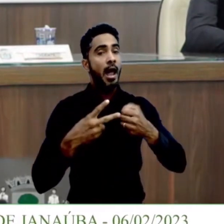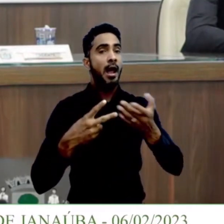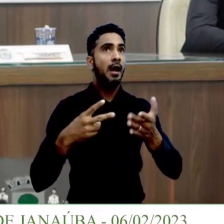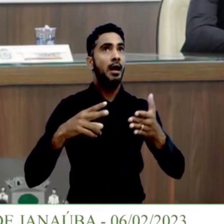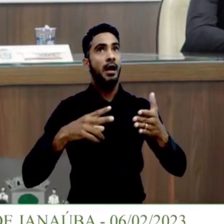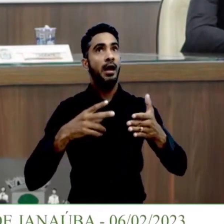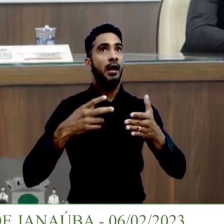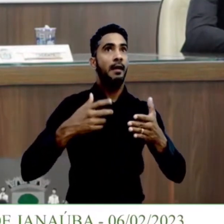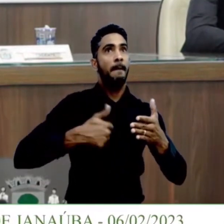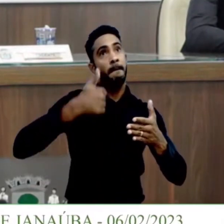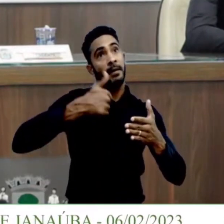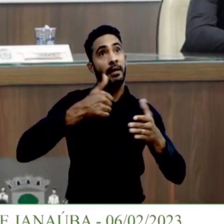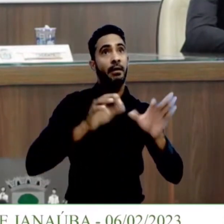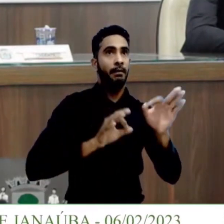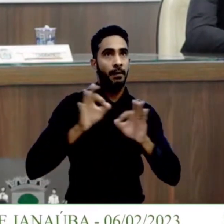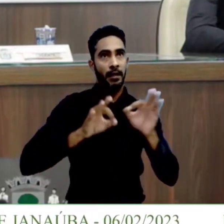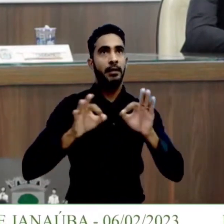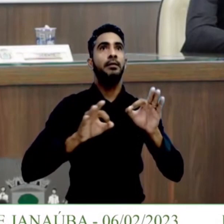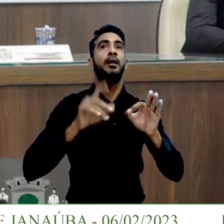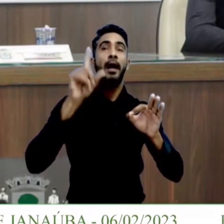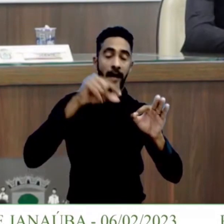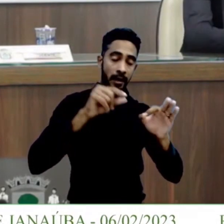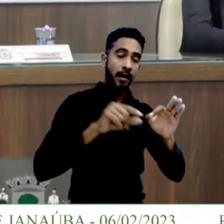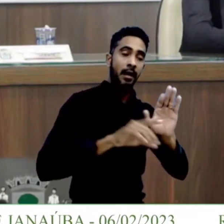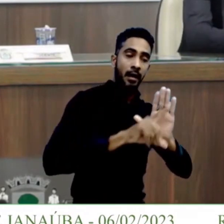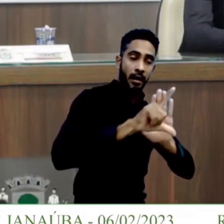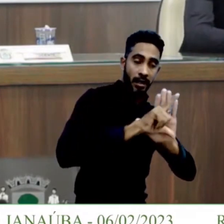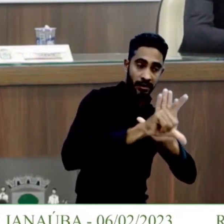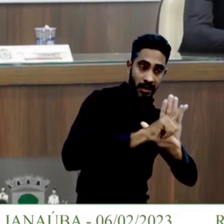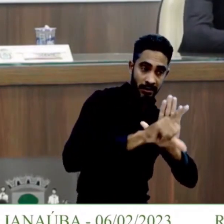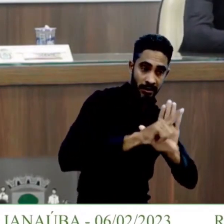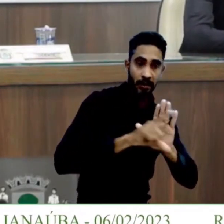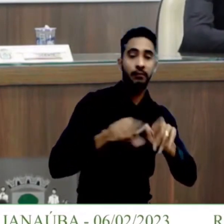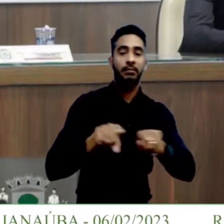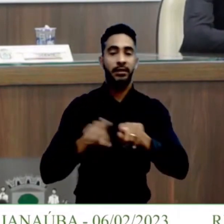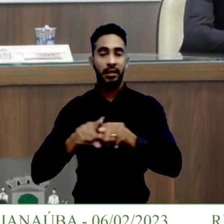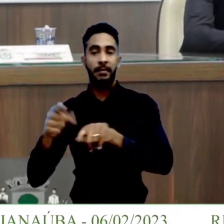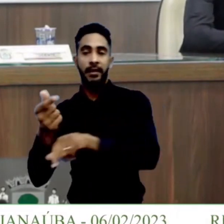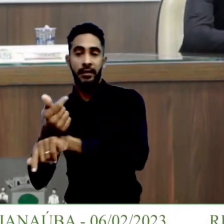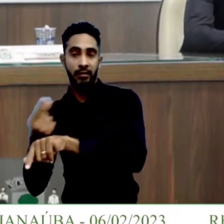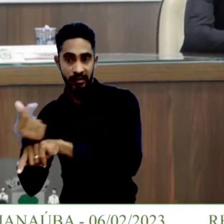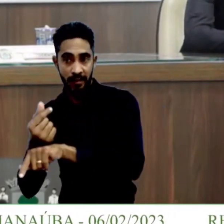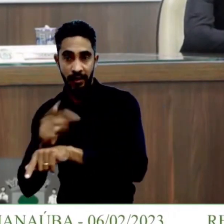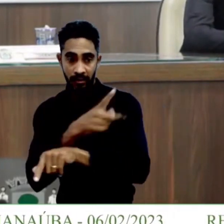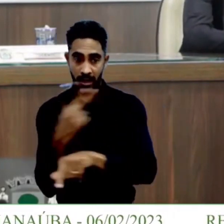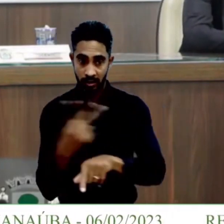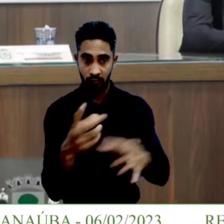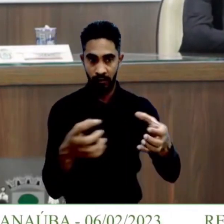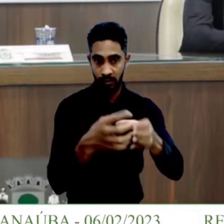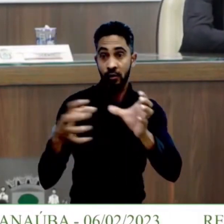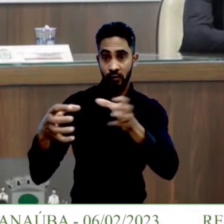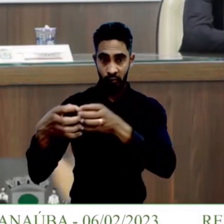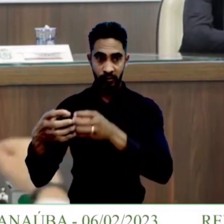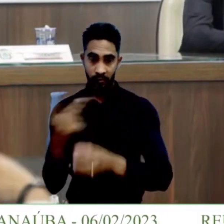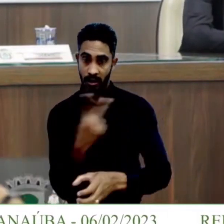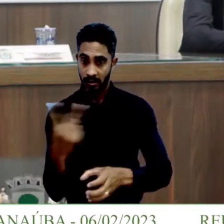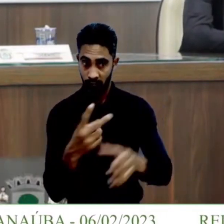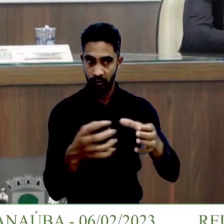basicamente, em primeiro plano, a Comissão de Legislação e a Comissão de Orçamento. Assim que essas